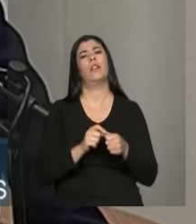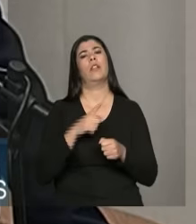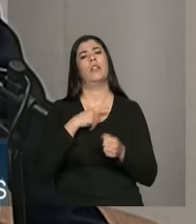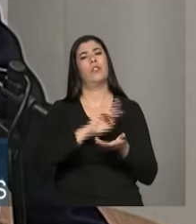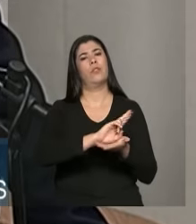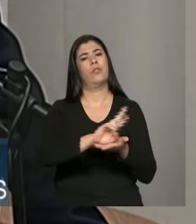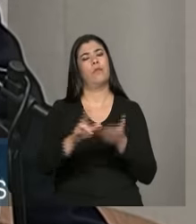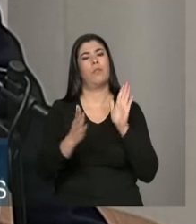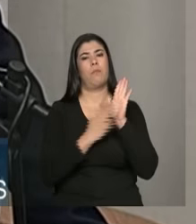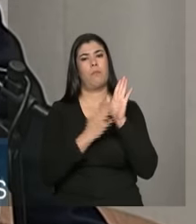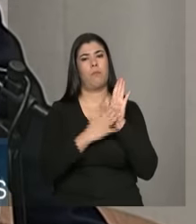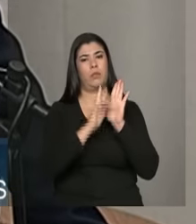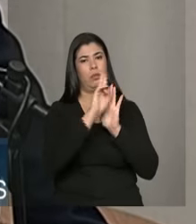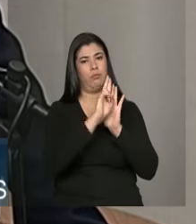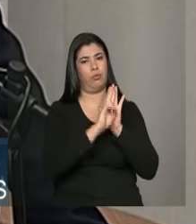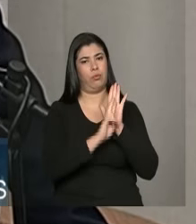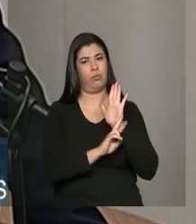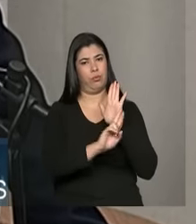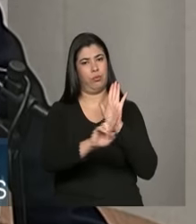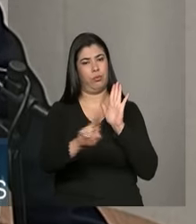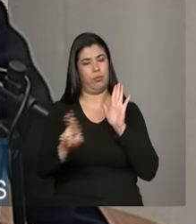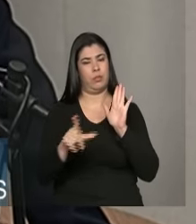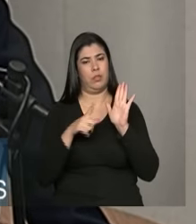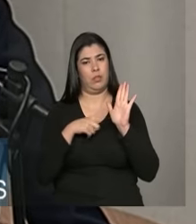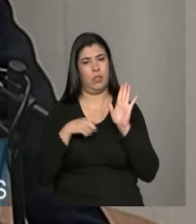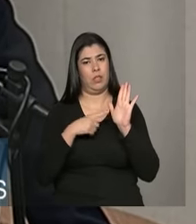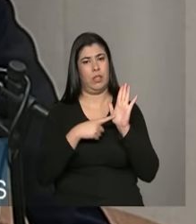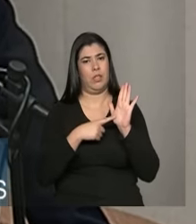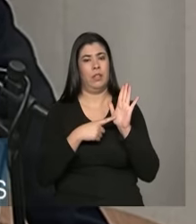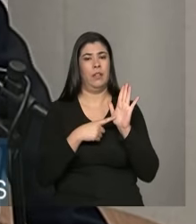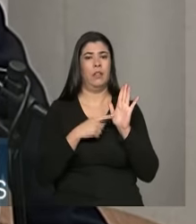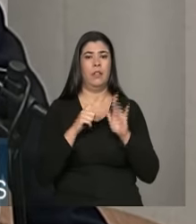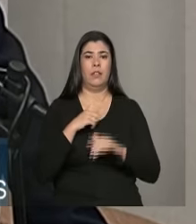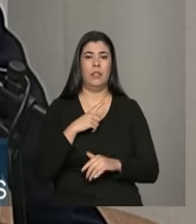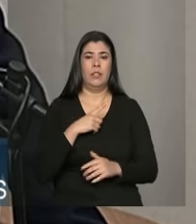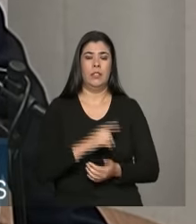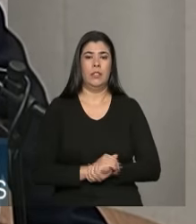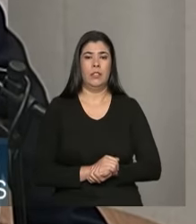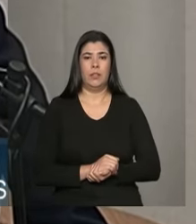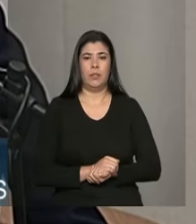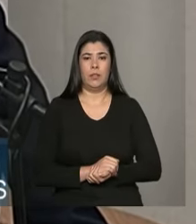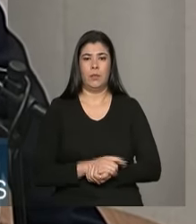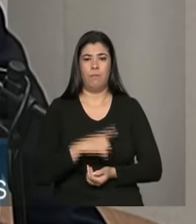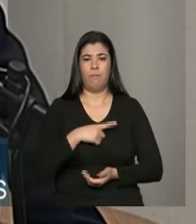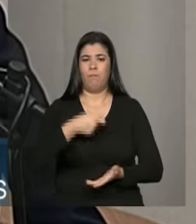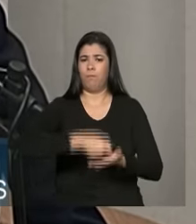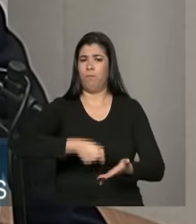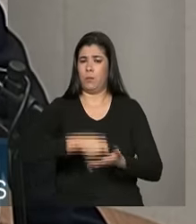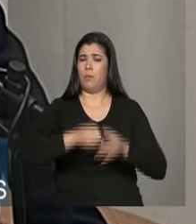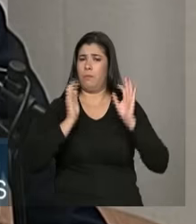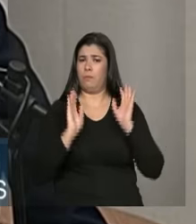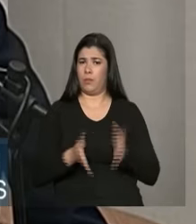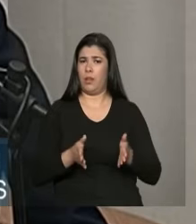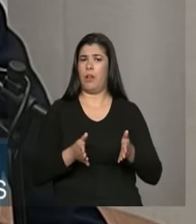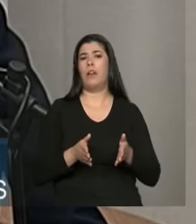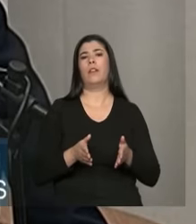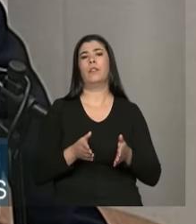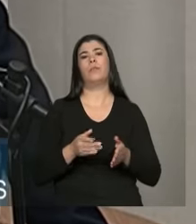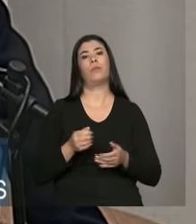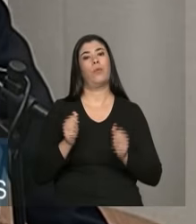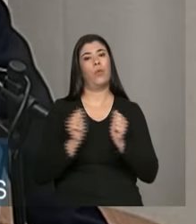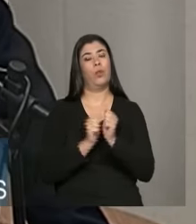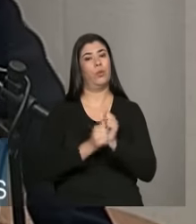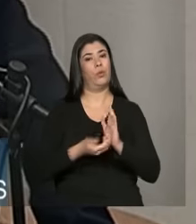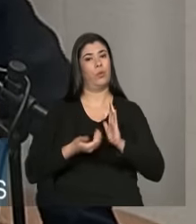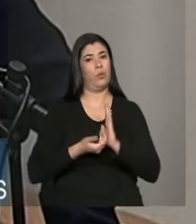relatores eh de eh relatores eh determinados o a câmara